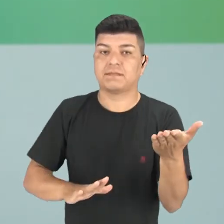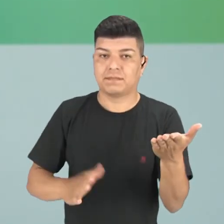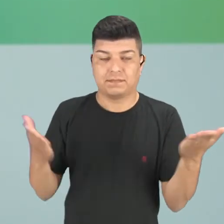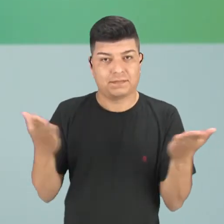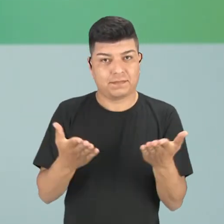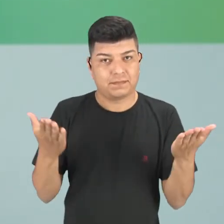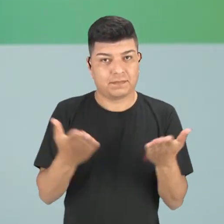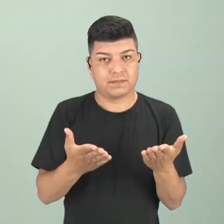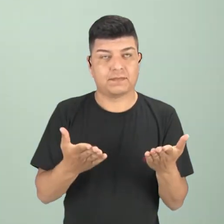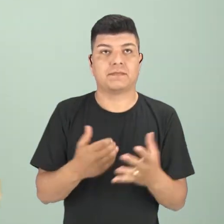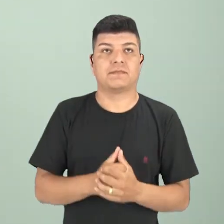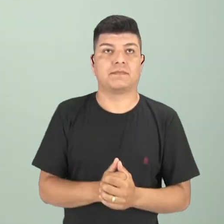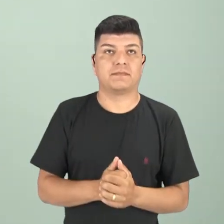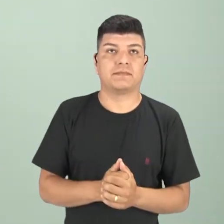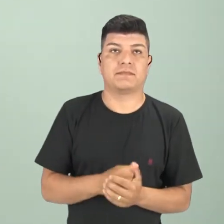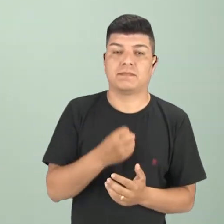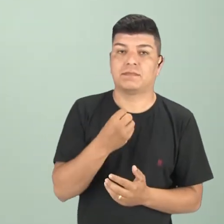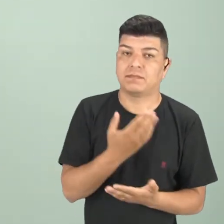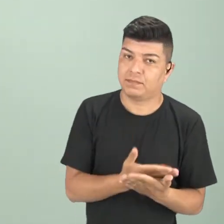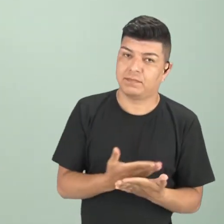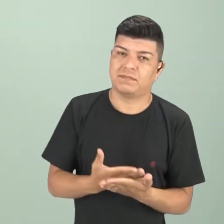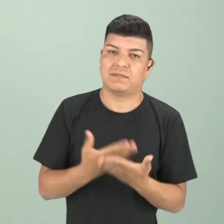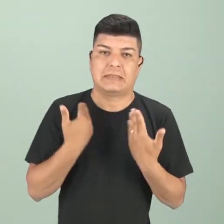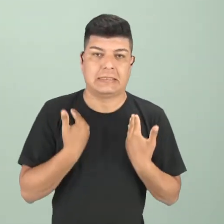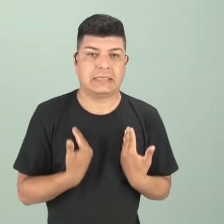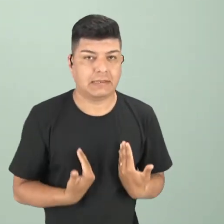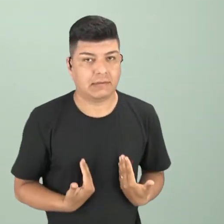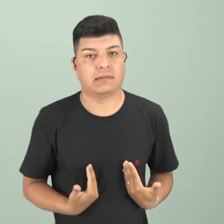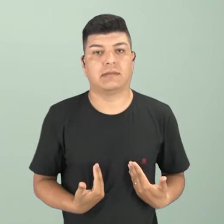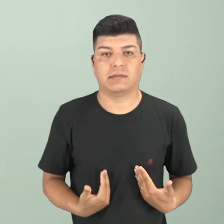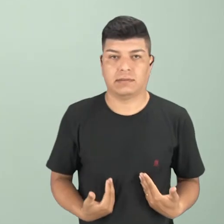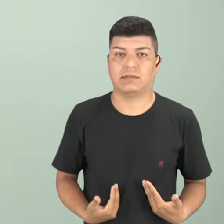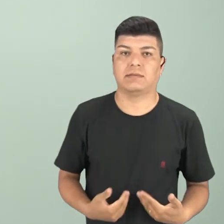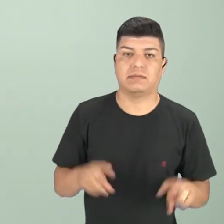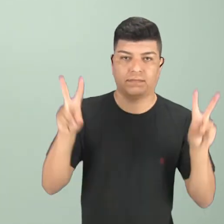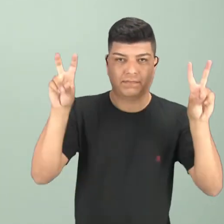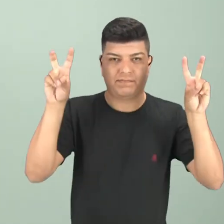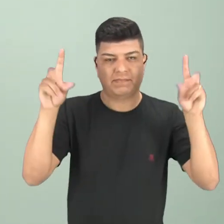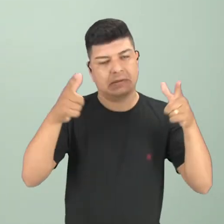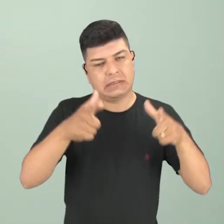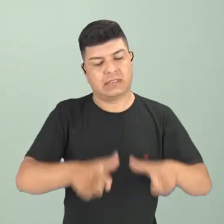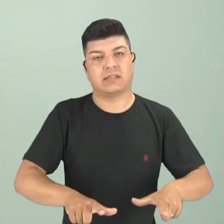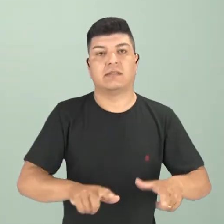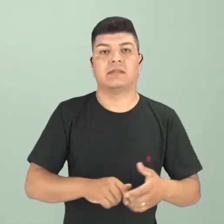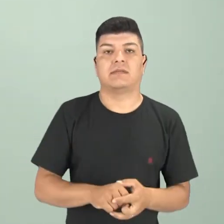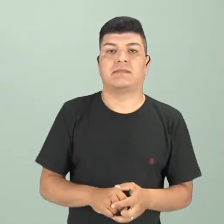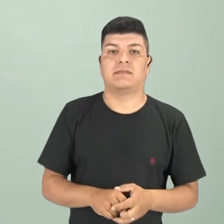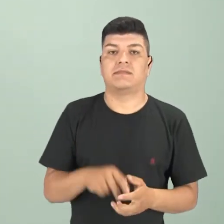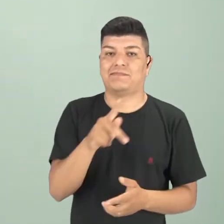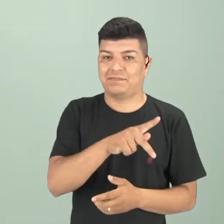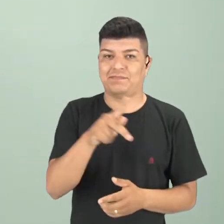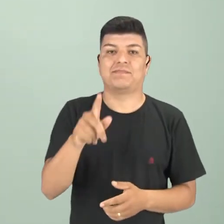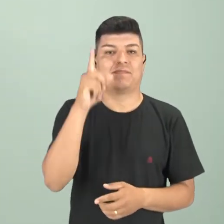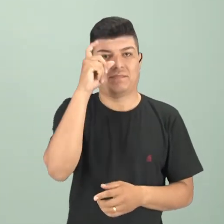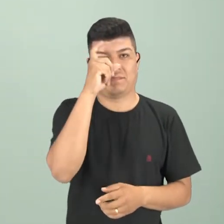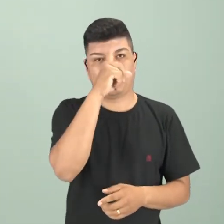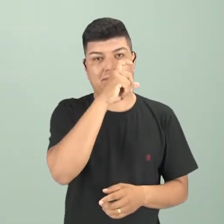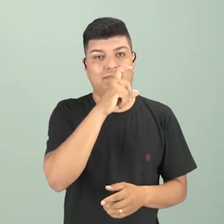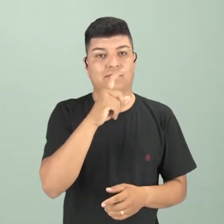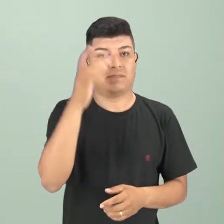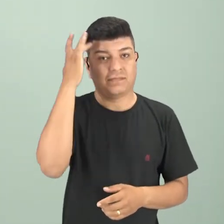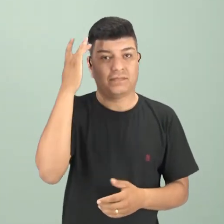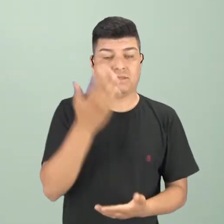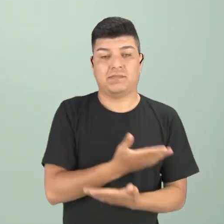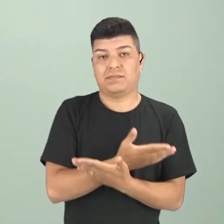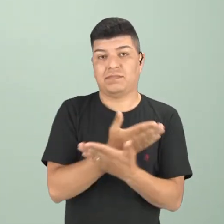e Citando de hoje tá a gente já uma aula né cansativa termos um chato né até o próximo tem dificuldade